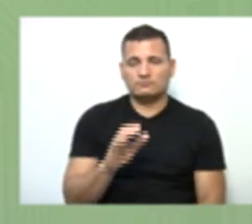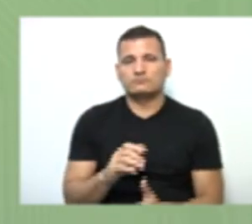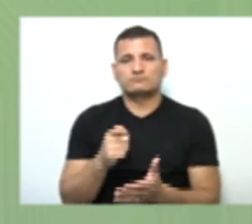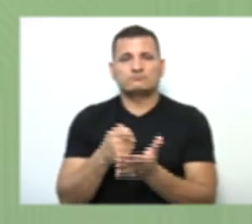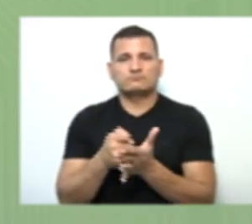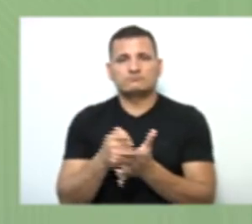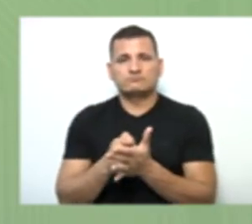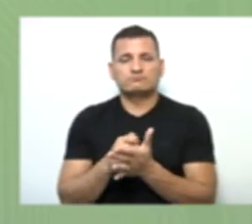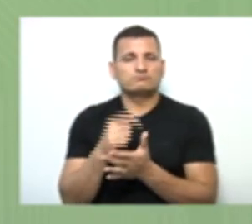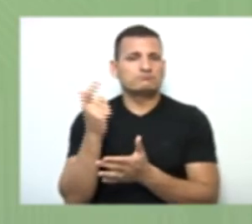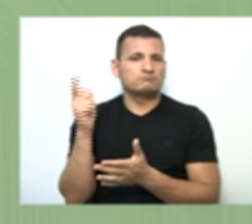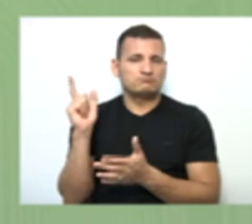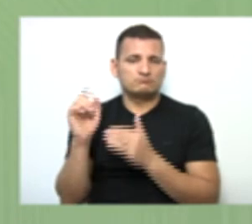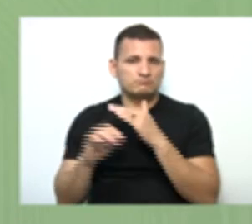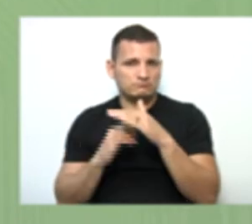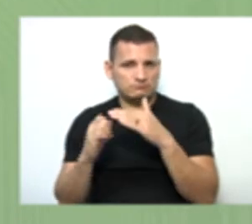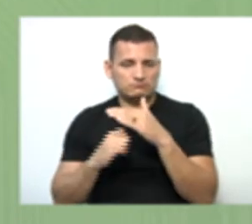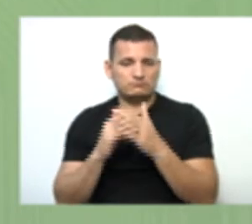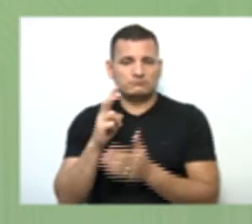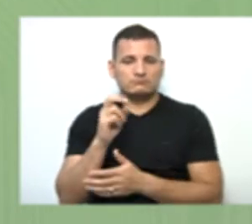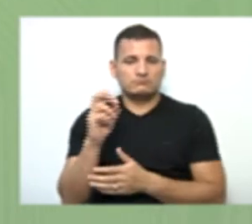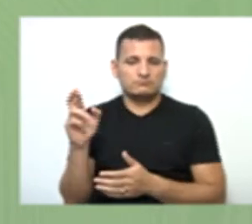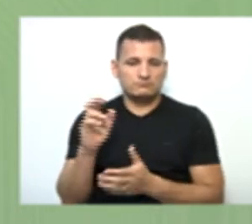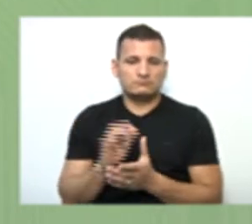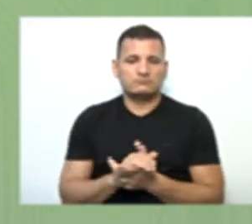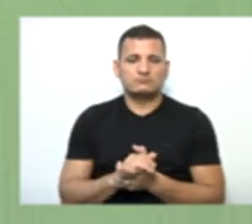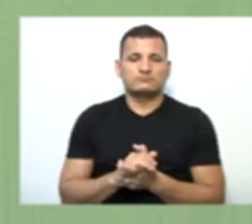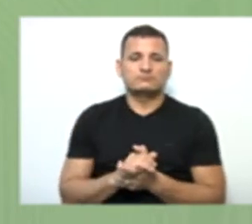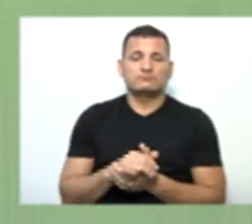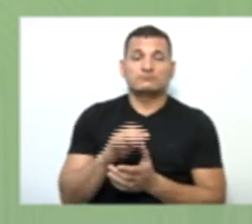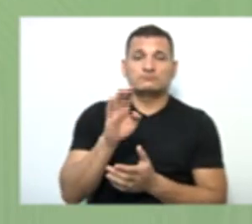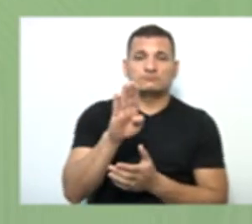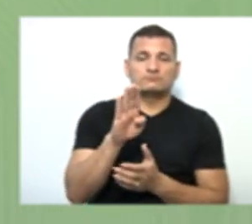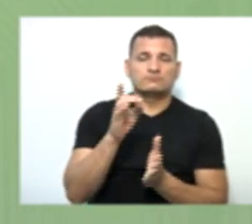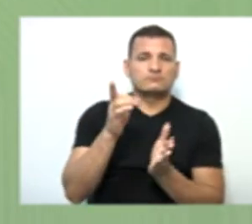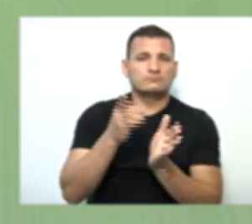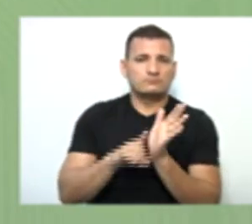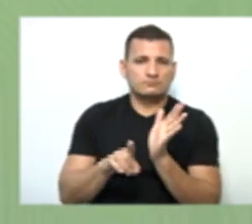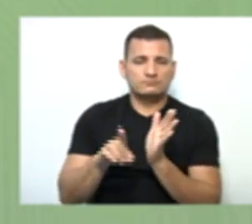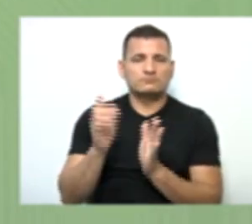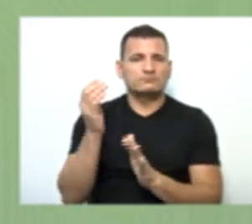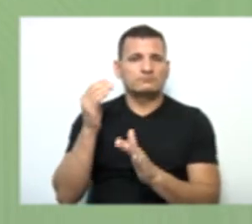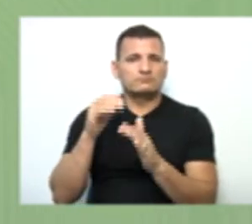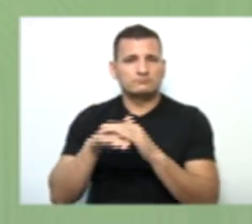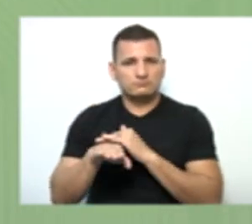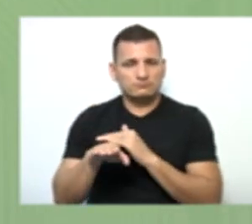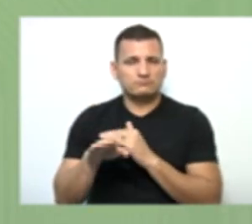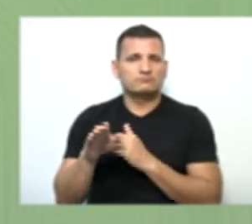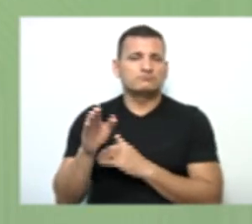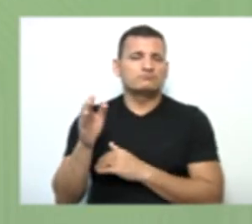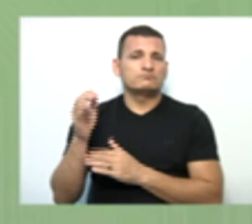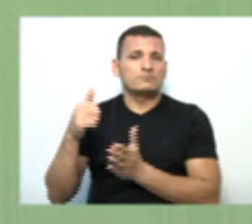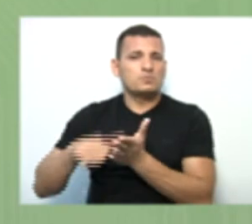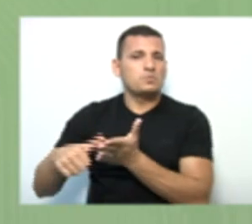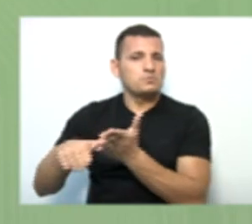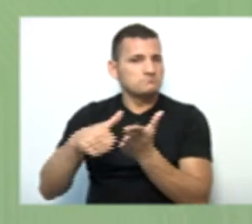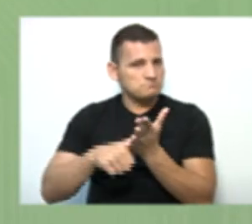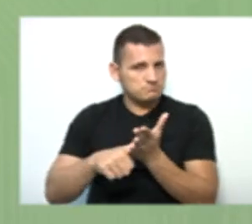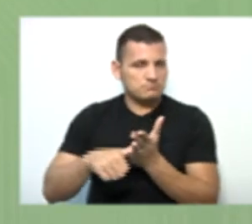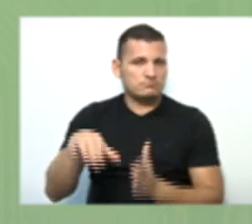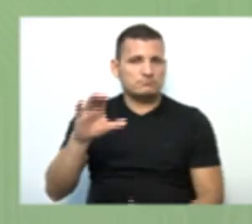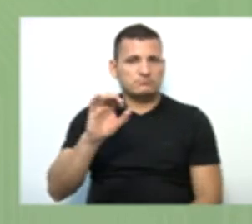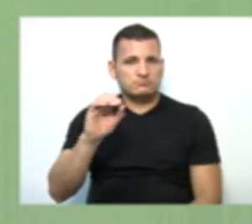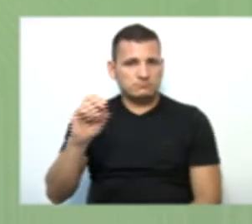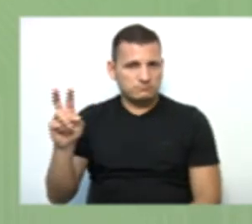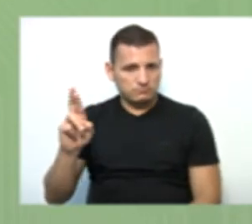500. Opção B, débito, estoque, operação com cooperados, R$ 500.